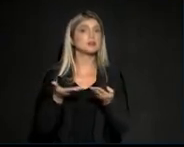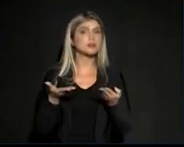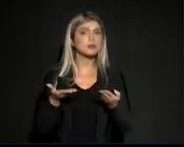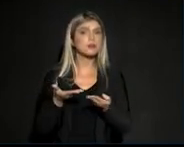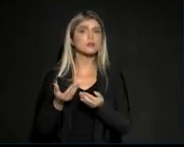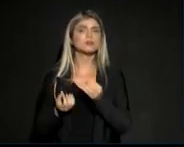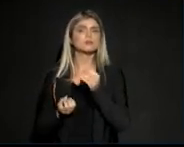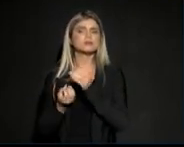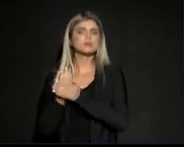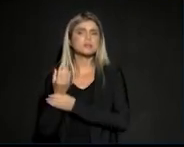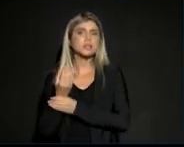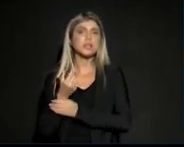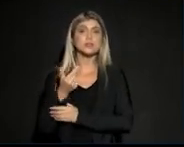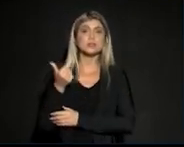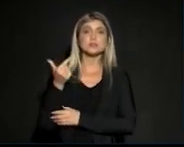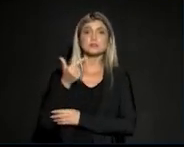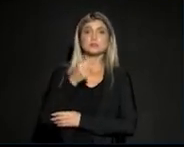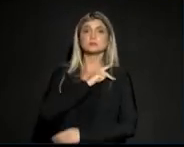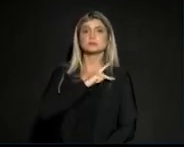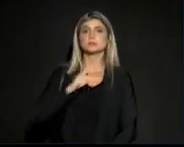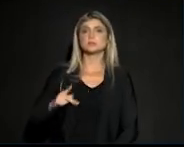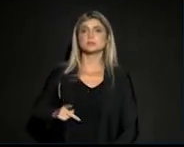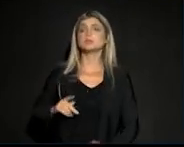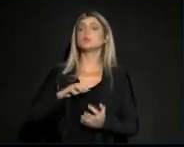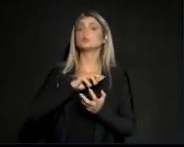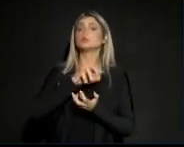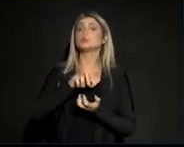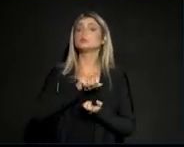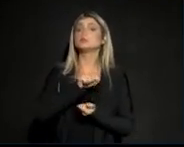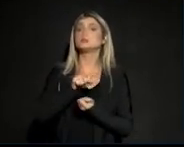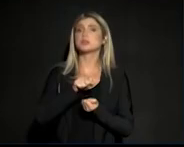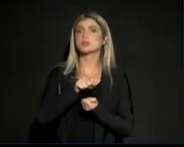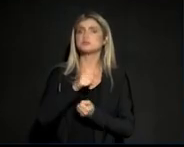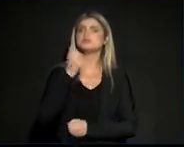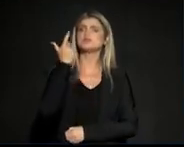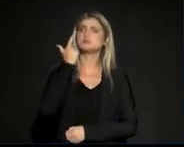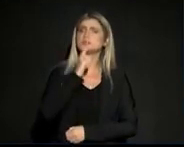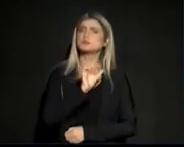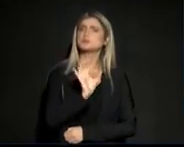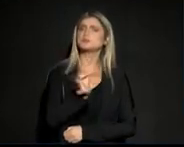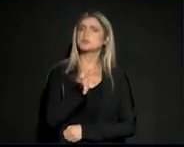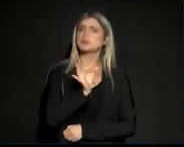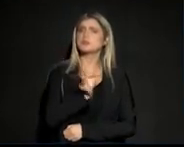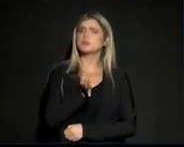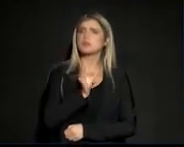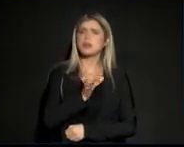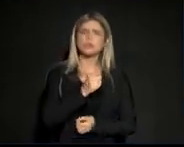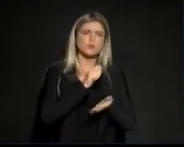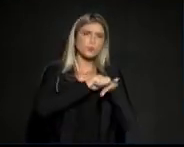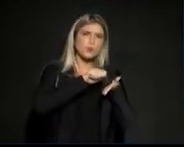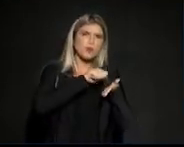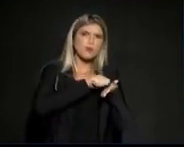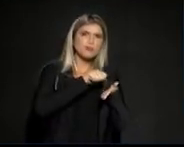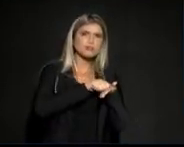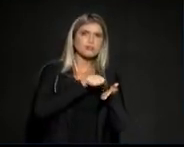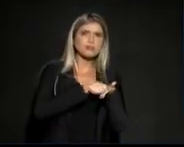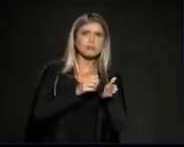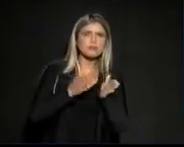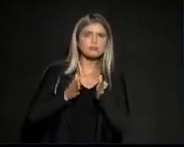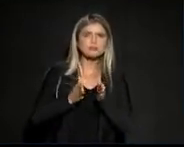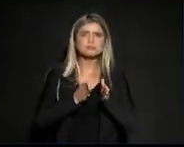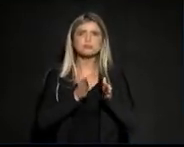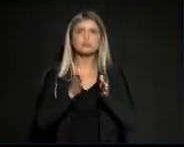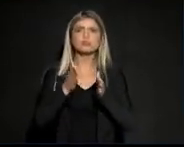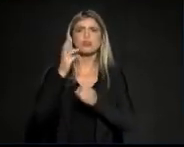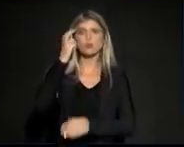uma vice-presidência de sustentabilidade onde se a gente conseguir realmente é criar uma agenda aqui notei a